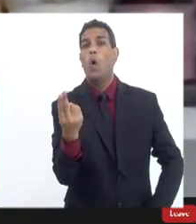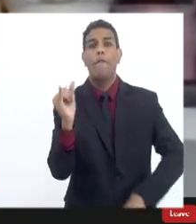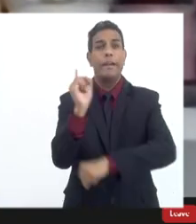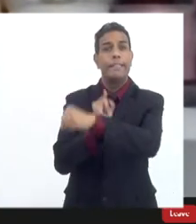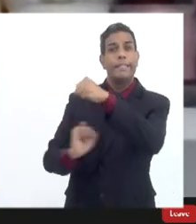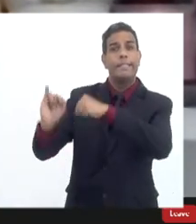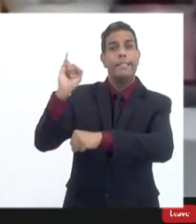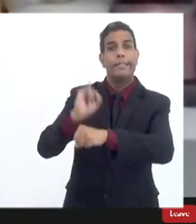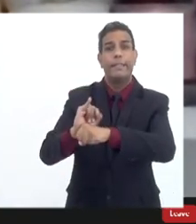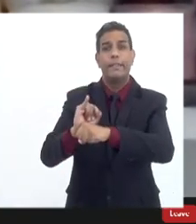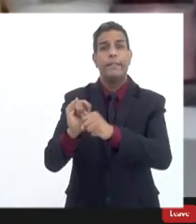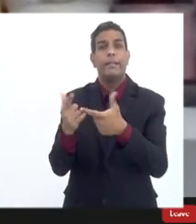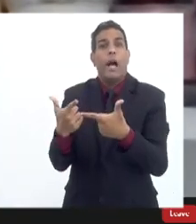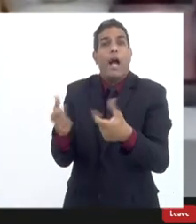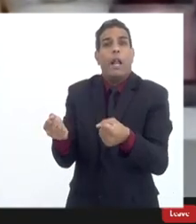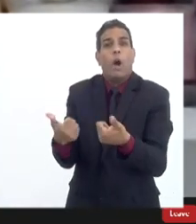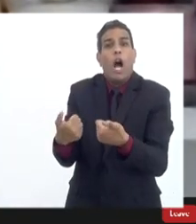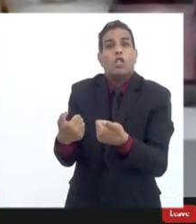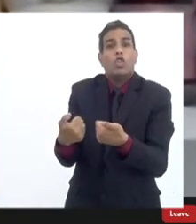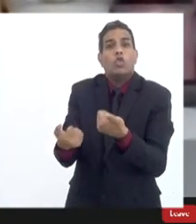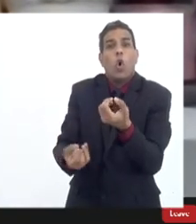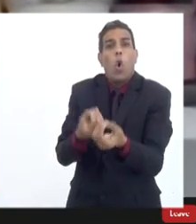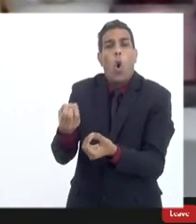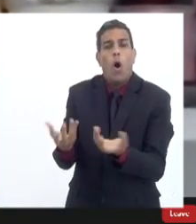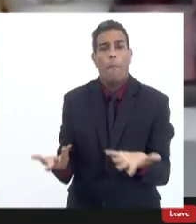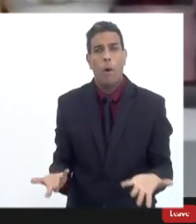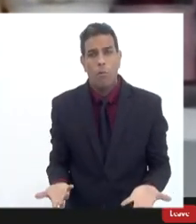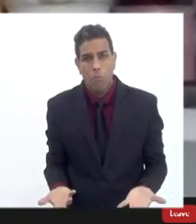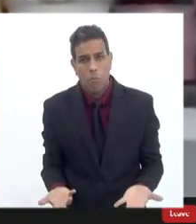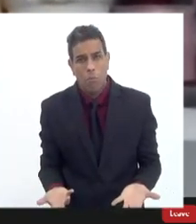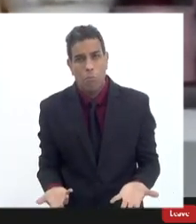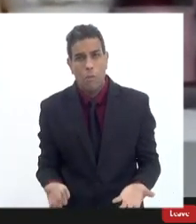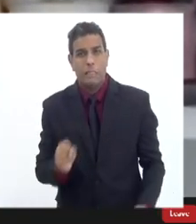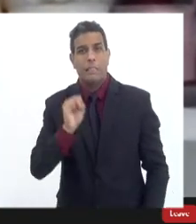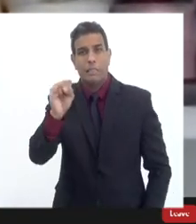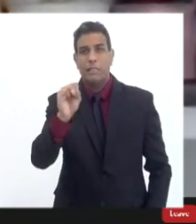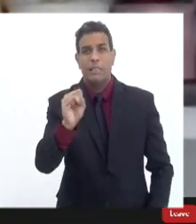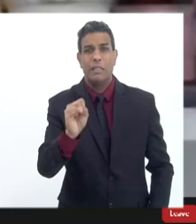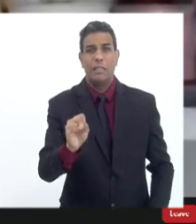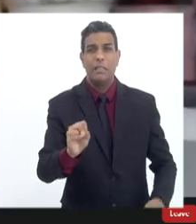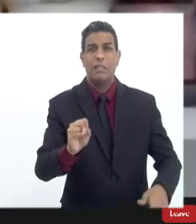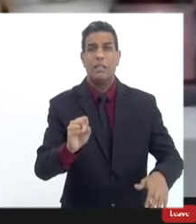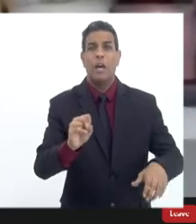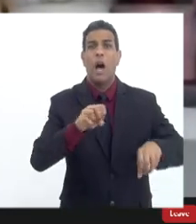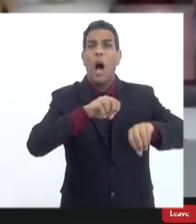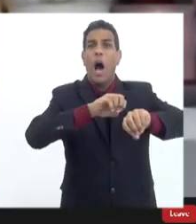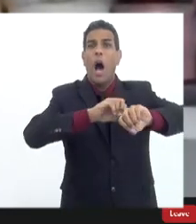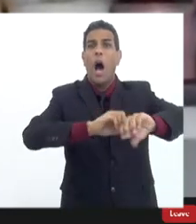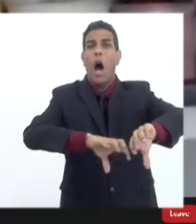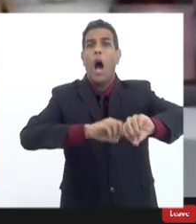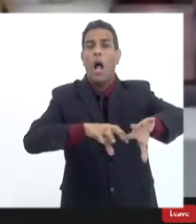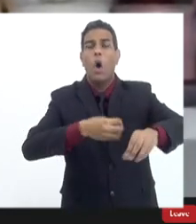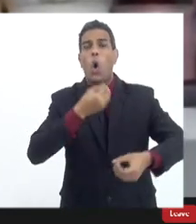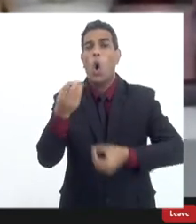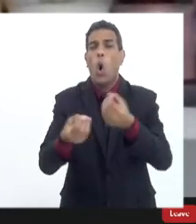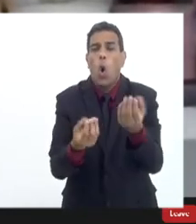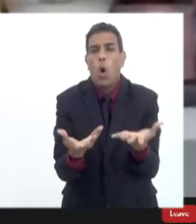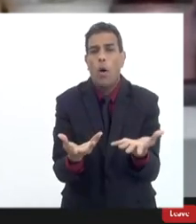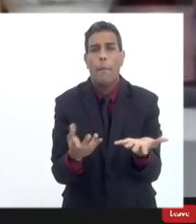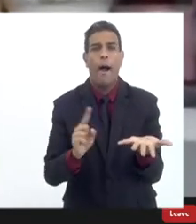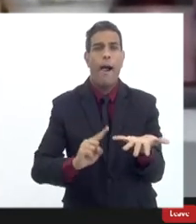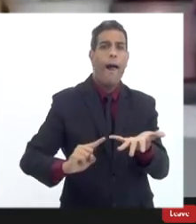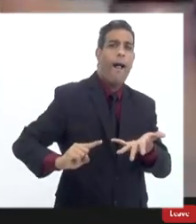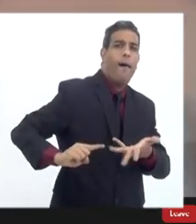e com linguagem de games. Se o conteúdo é esse, efetivamente não tem a menor